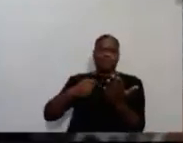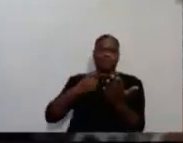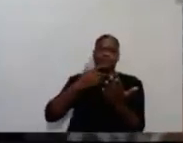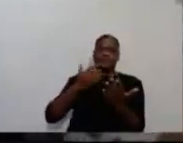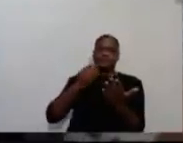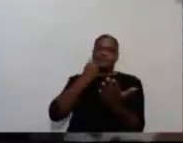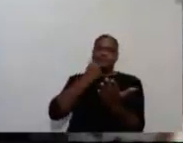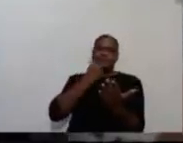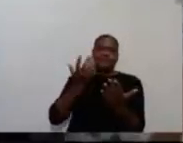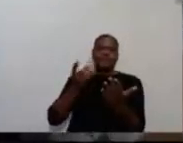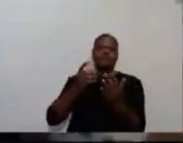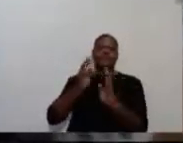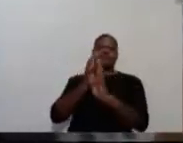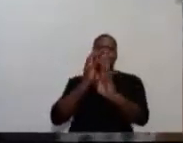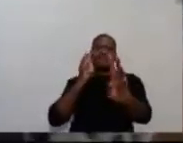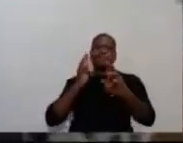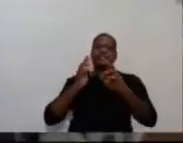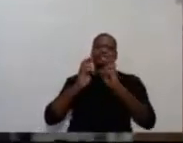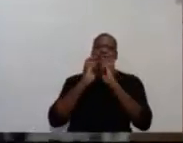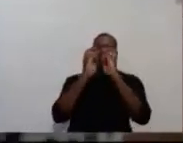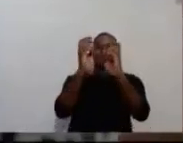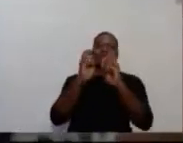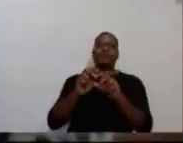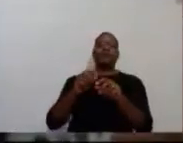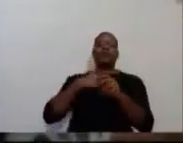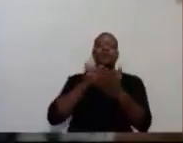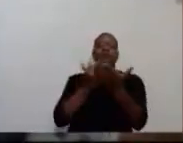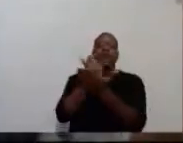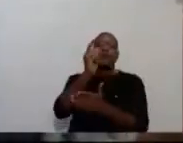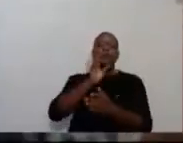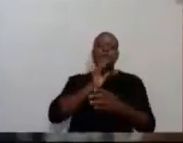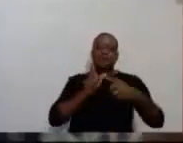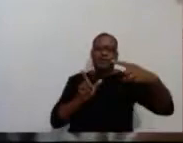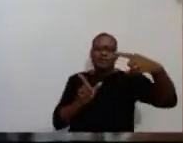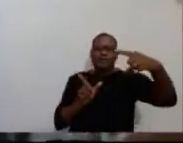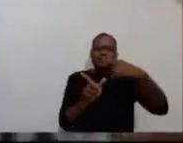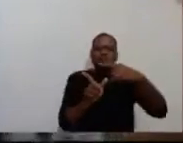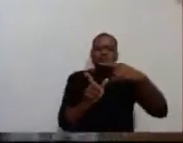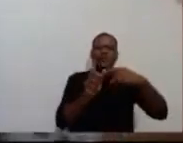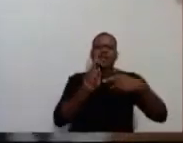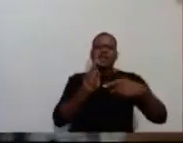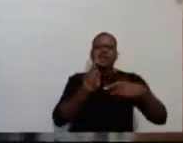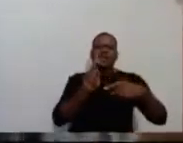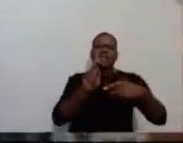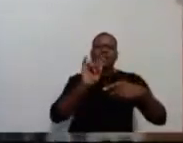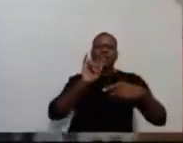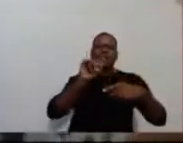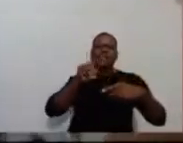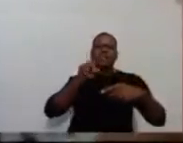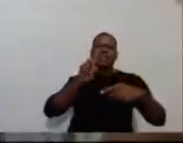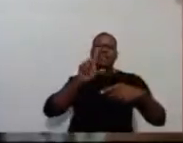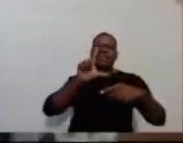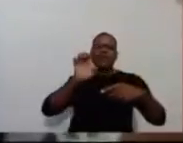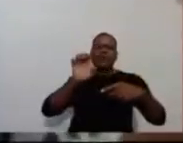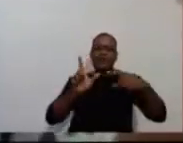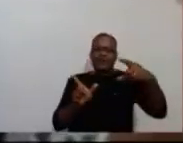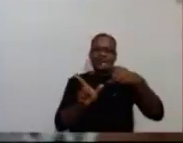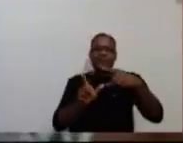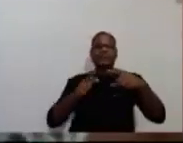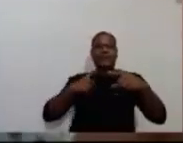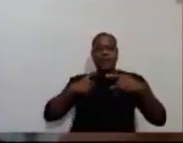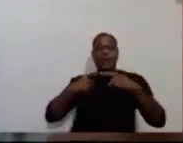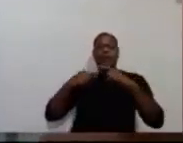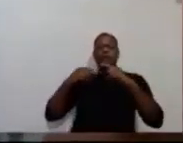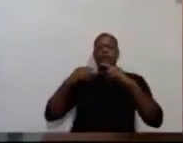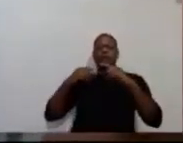né, de e-book. E aí eu vou lendo, eu trabalho em Lauro de Freitas e moro aqui na Barra. E aí eu vou lendo no metrô, consigo ler tranquilamente, 50 minutos de viagem.